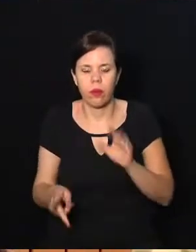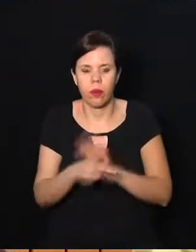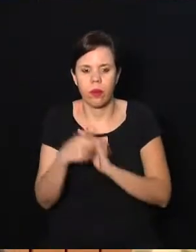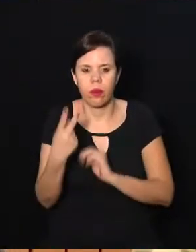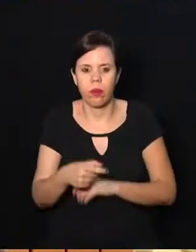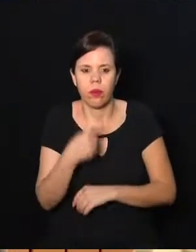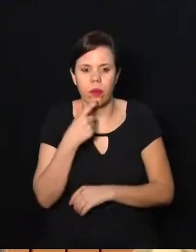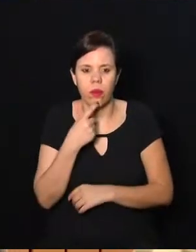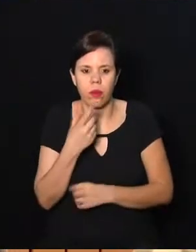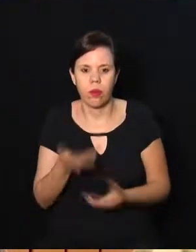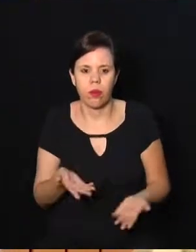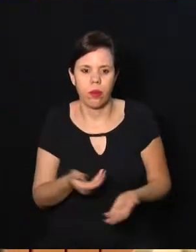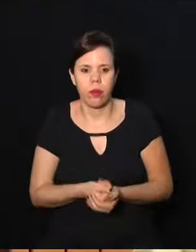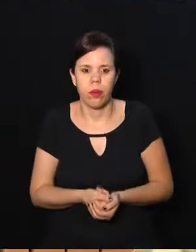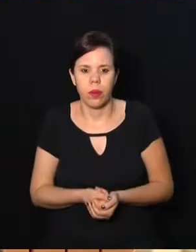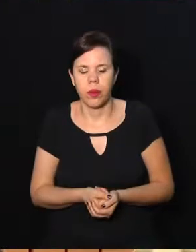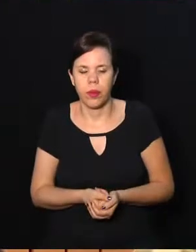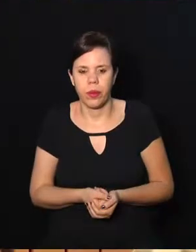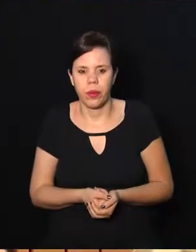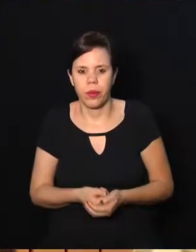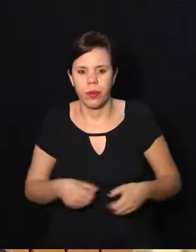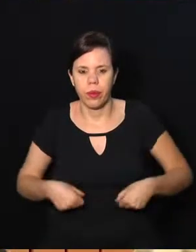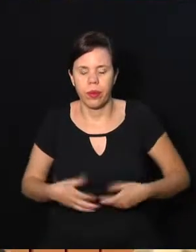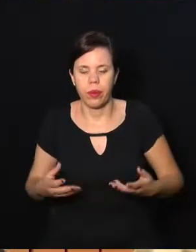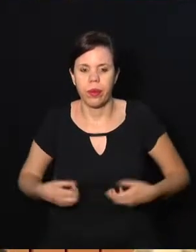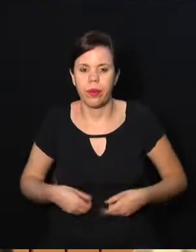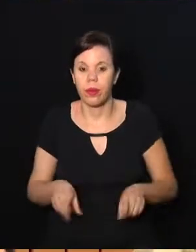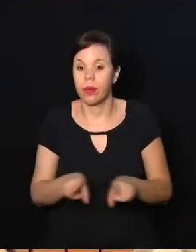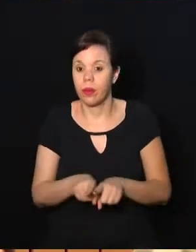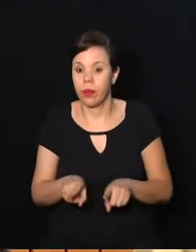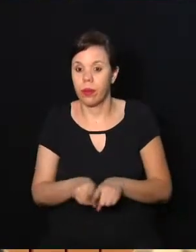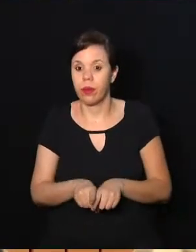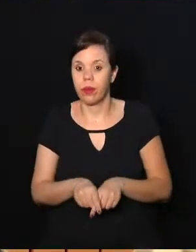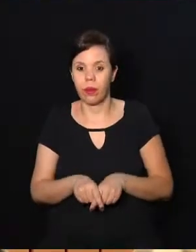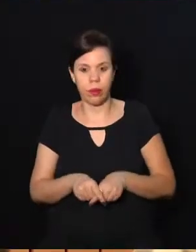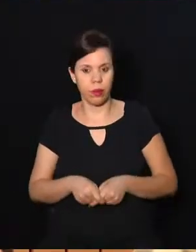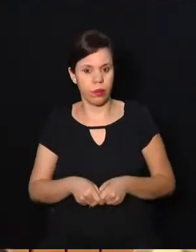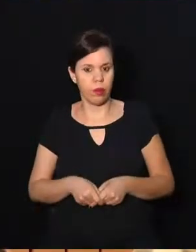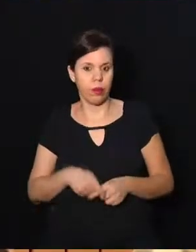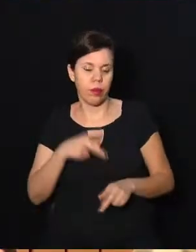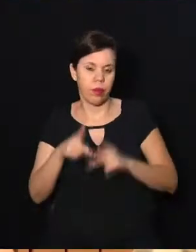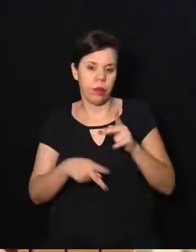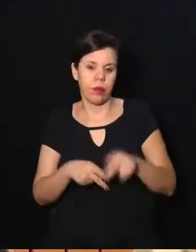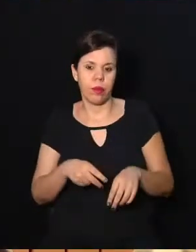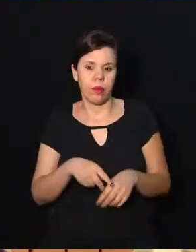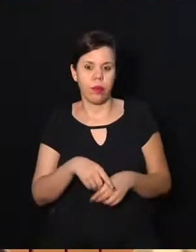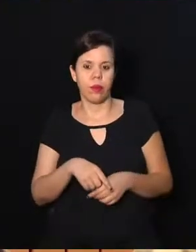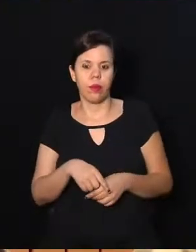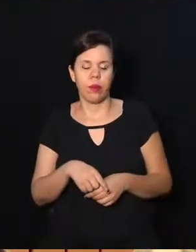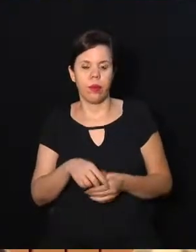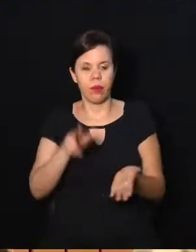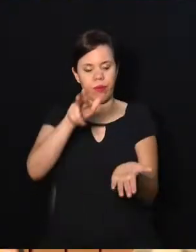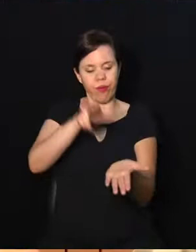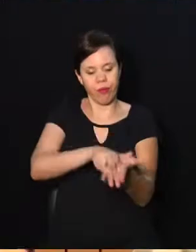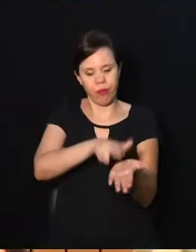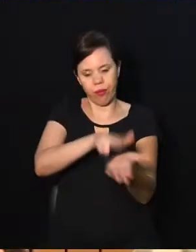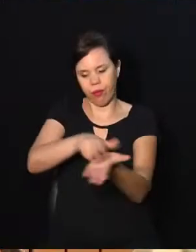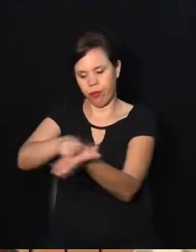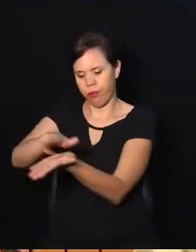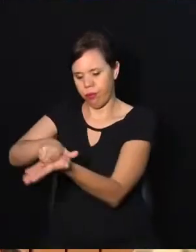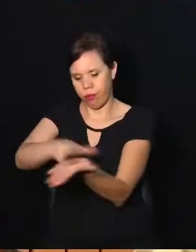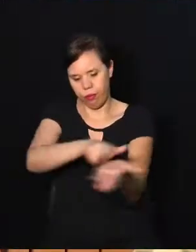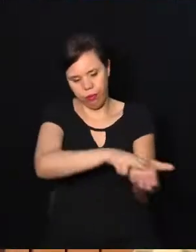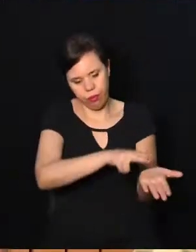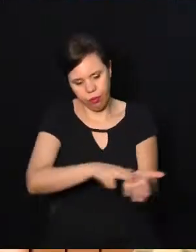orçamento do município de Campinas, gasta-se também o pessoal de Campinas, os leitos de Campinas, com pessoas